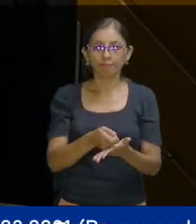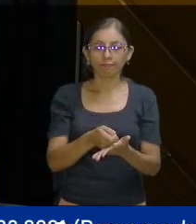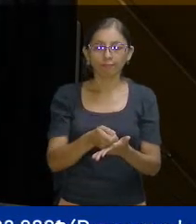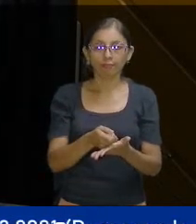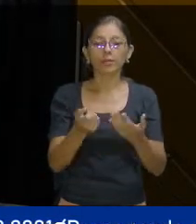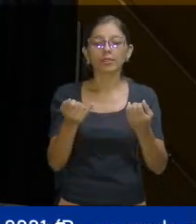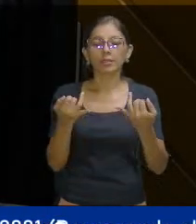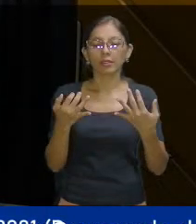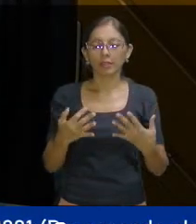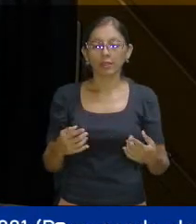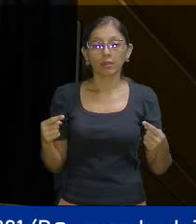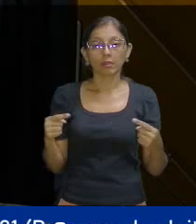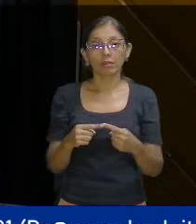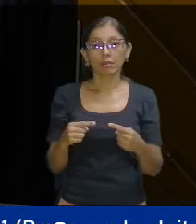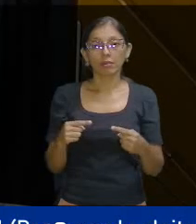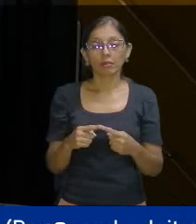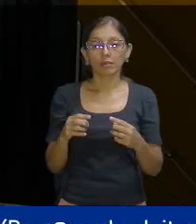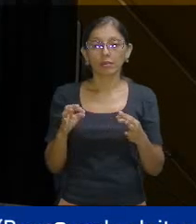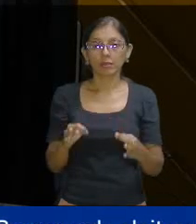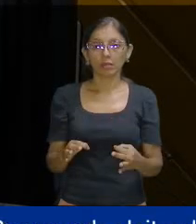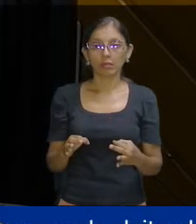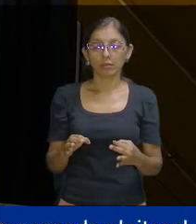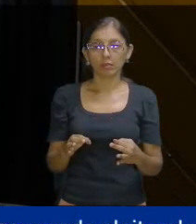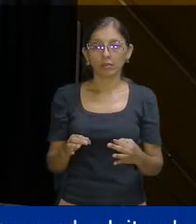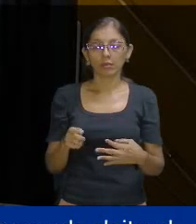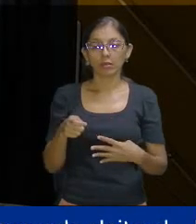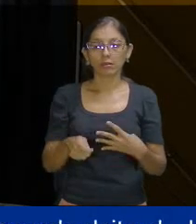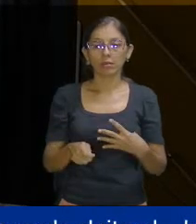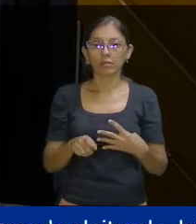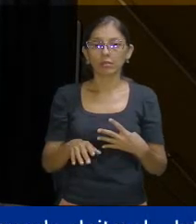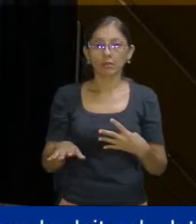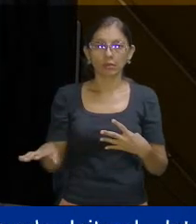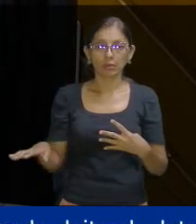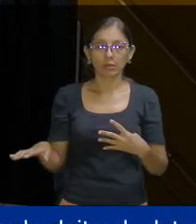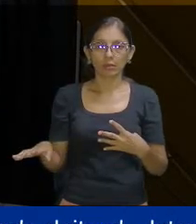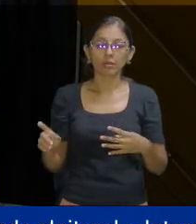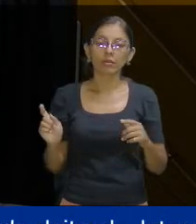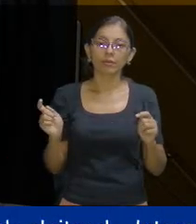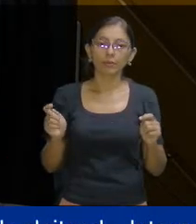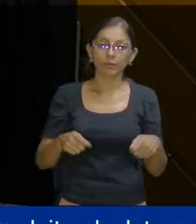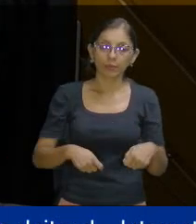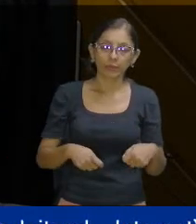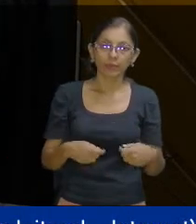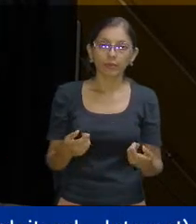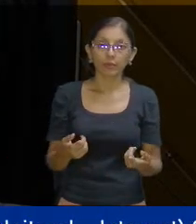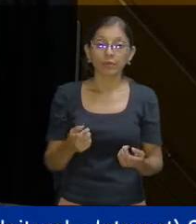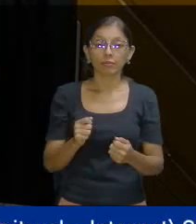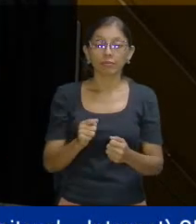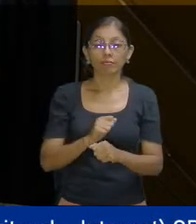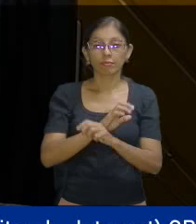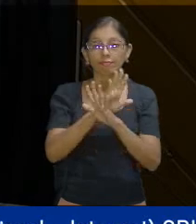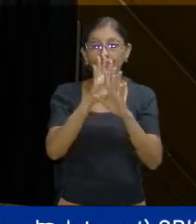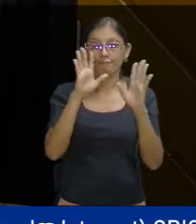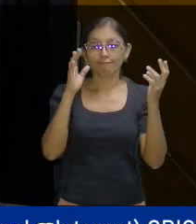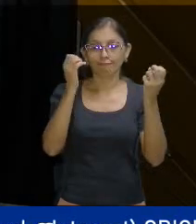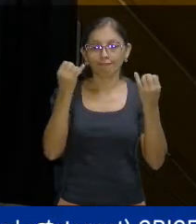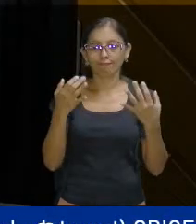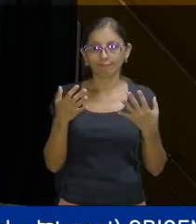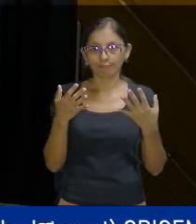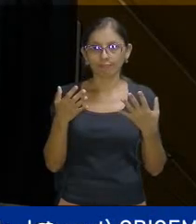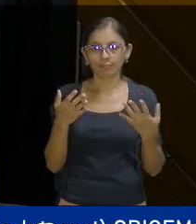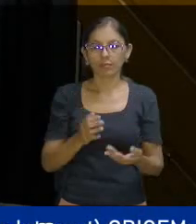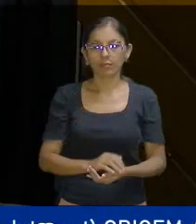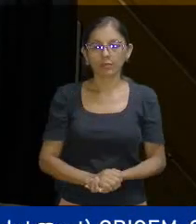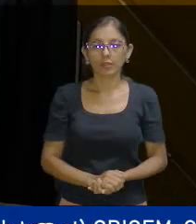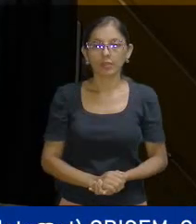fundamentação coerente e alinhada à jurisprudência da Corte Superior Eleitoral, deixando claro que, embora